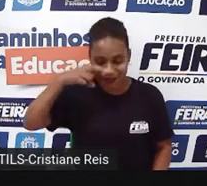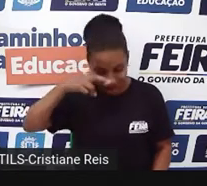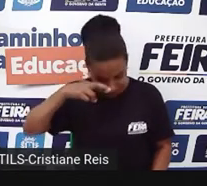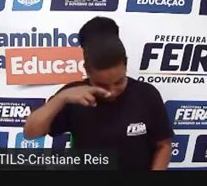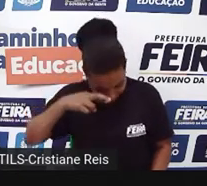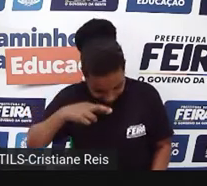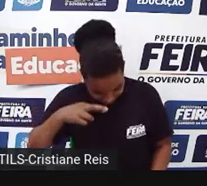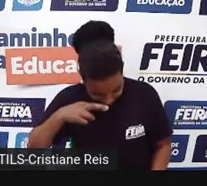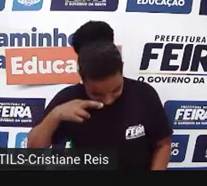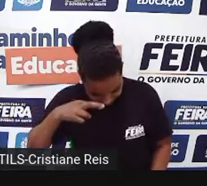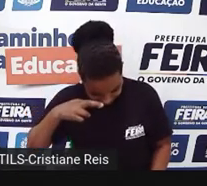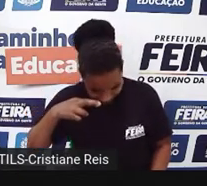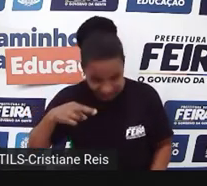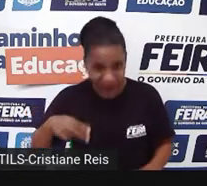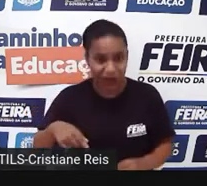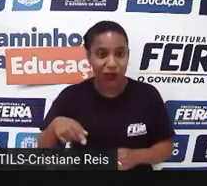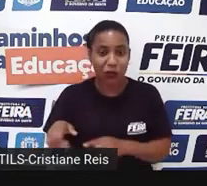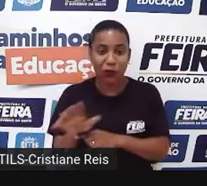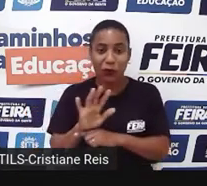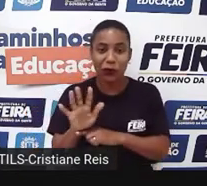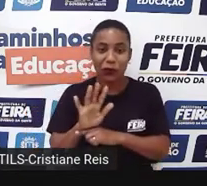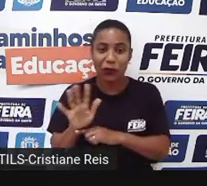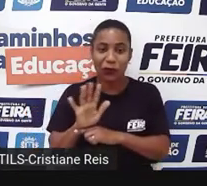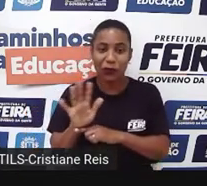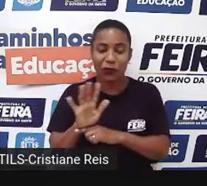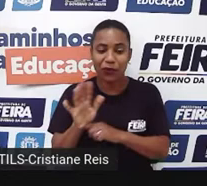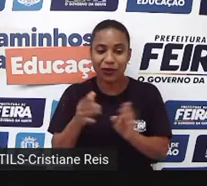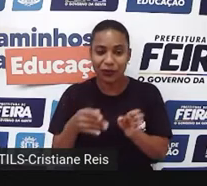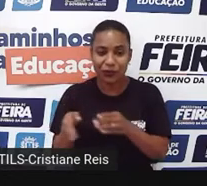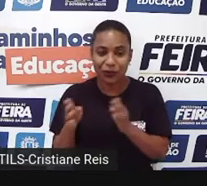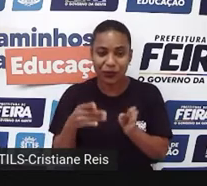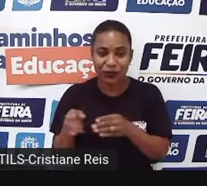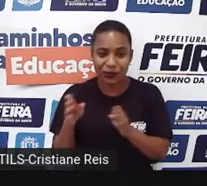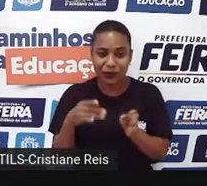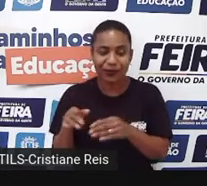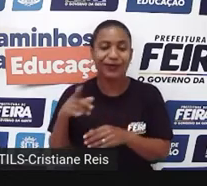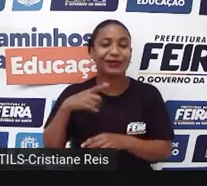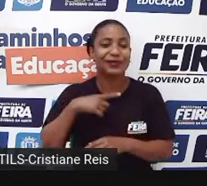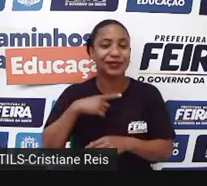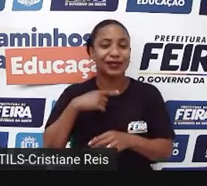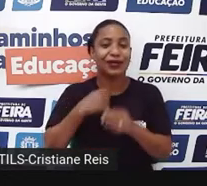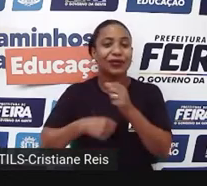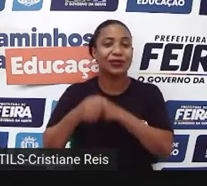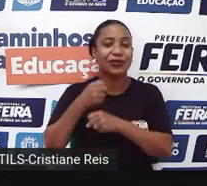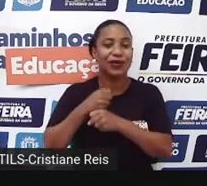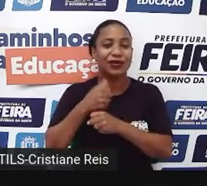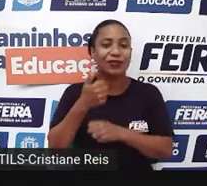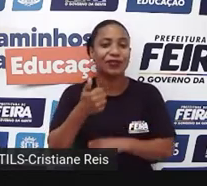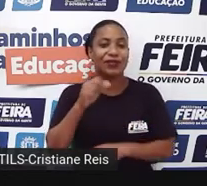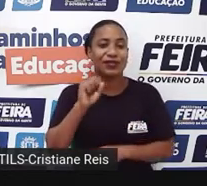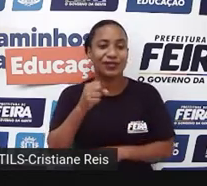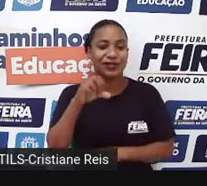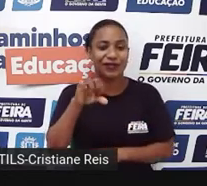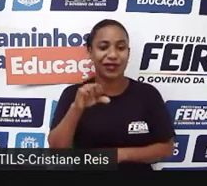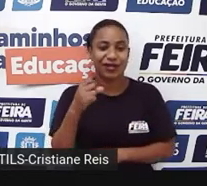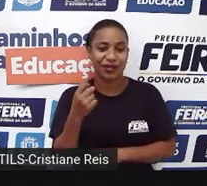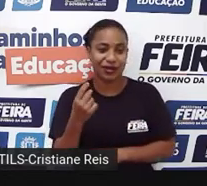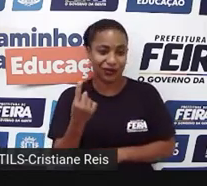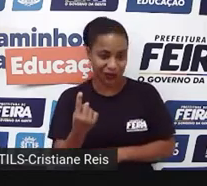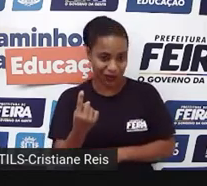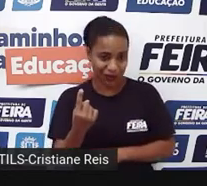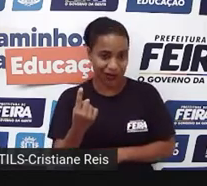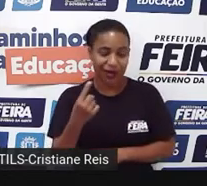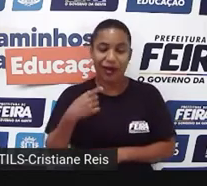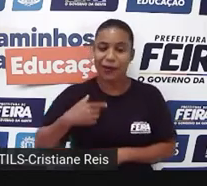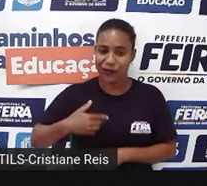imagens em movimento. Então, isso aconteceu em 1891. E em 1894, como eu espelho aqui em inglês na